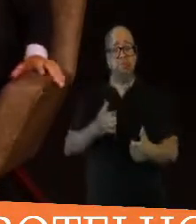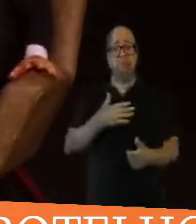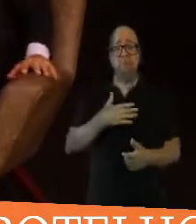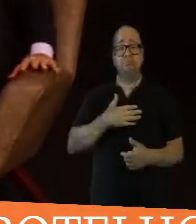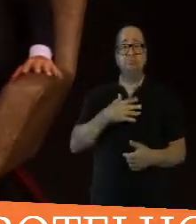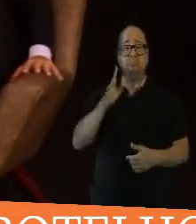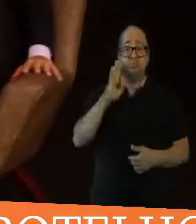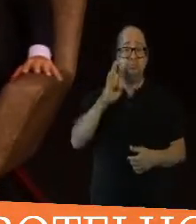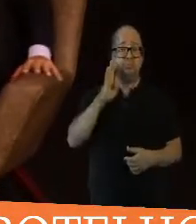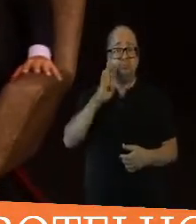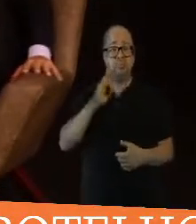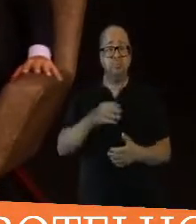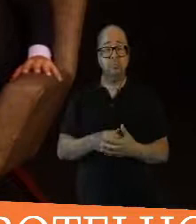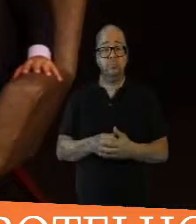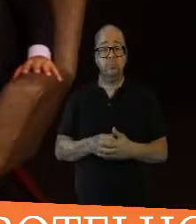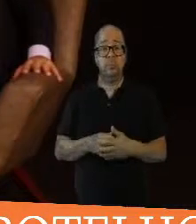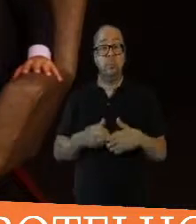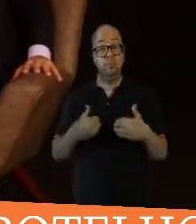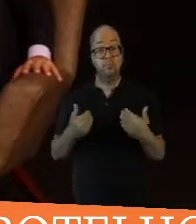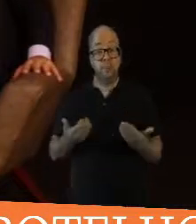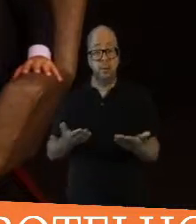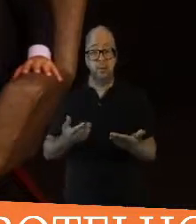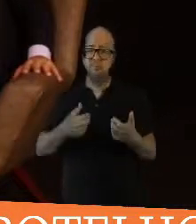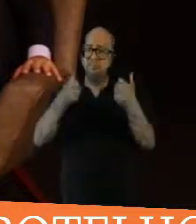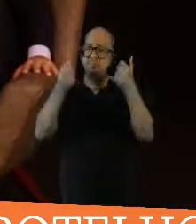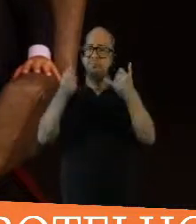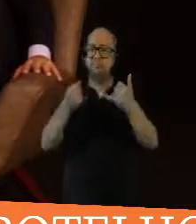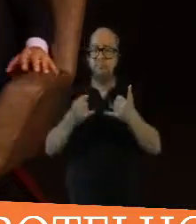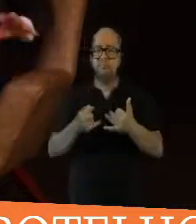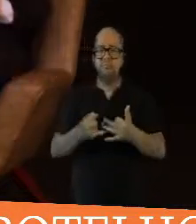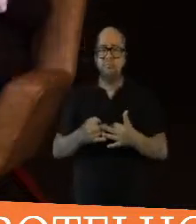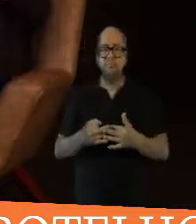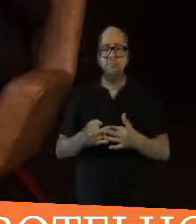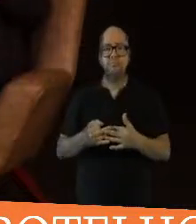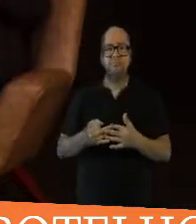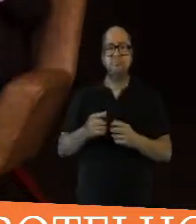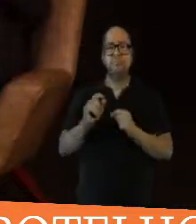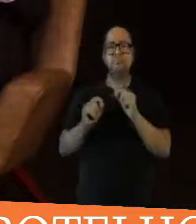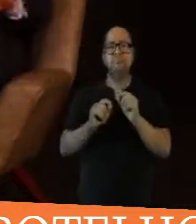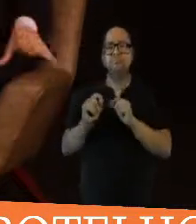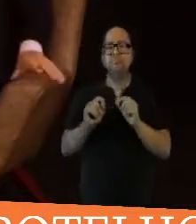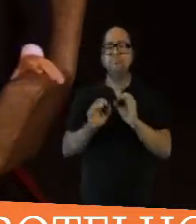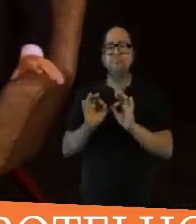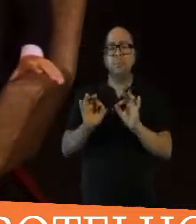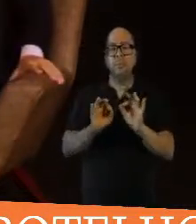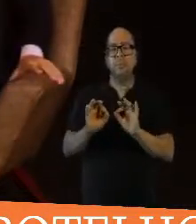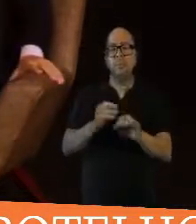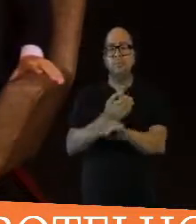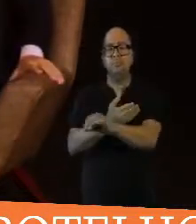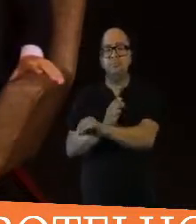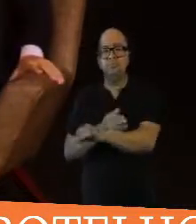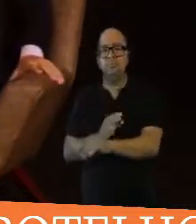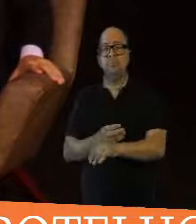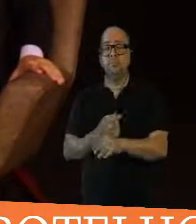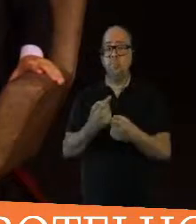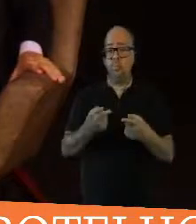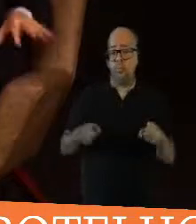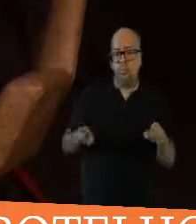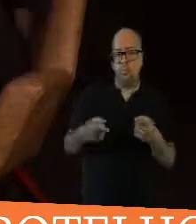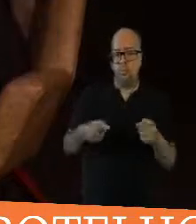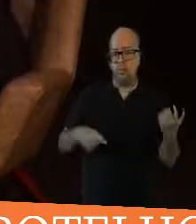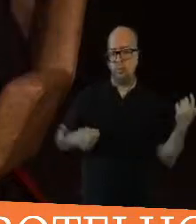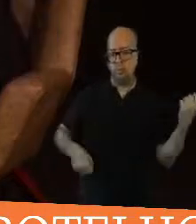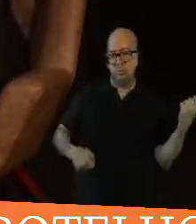legal. Bom, quando a gente vai falar de instrumentação, de formações instrumentais, assim,